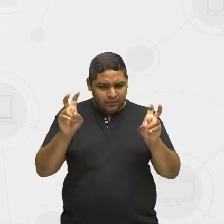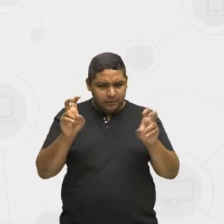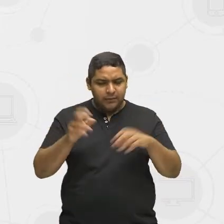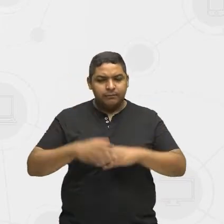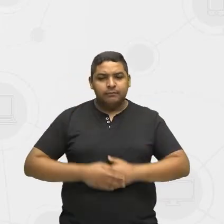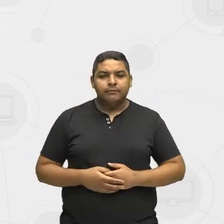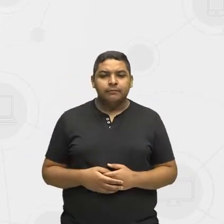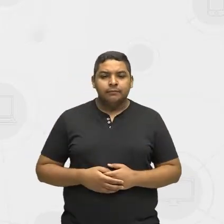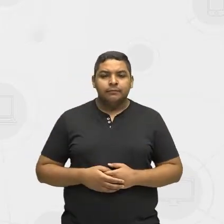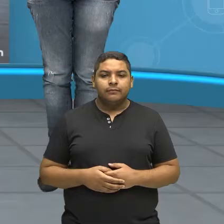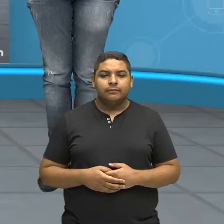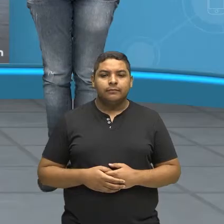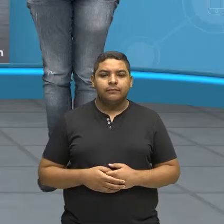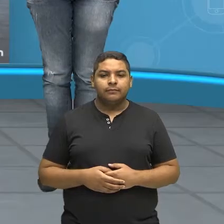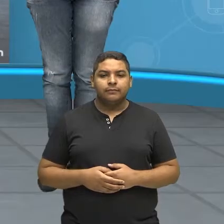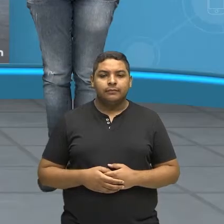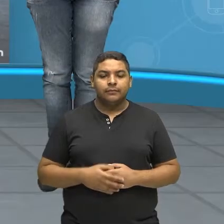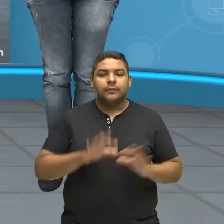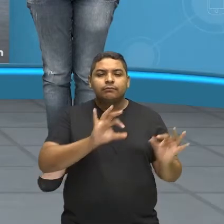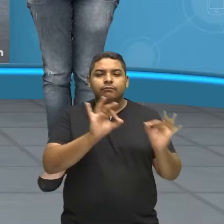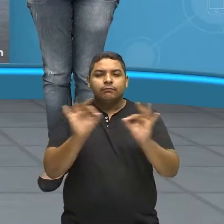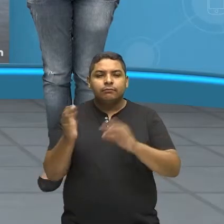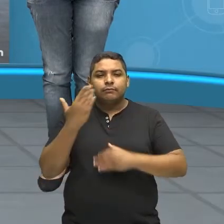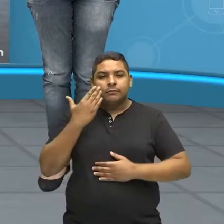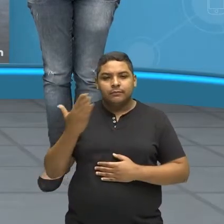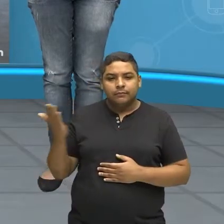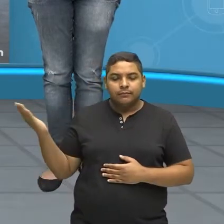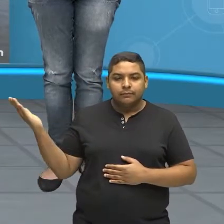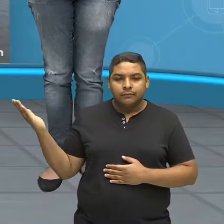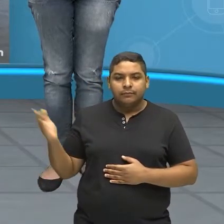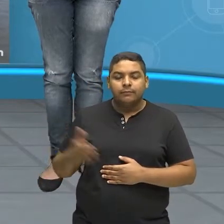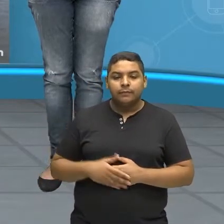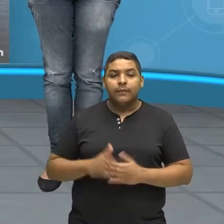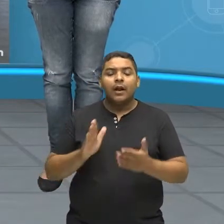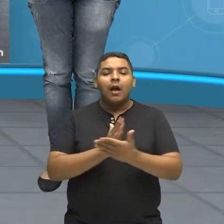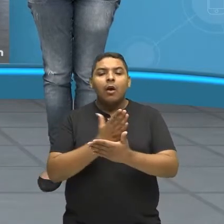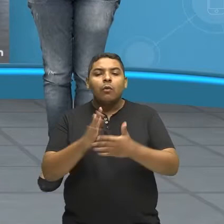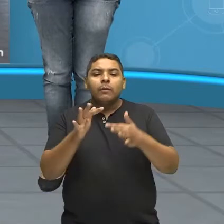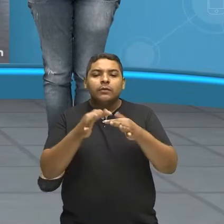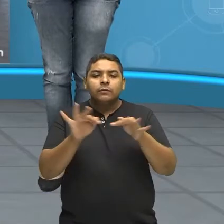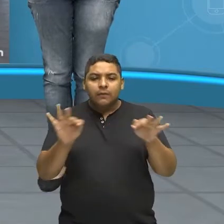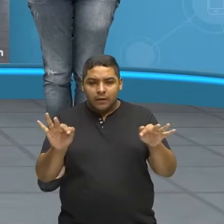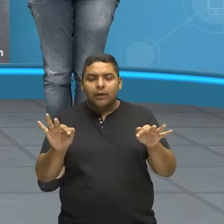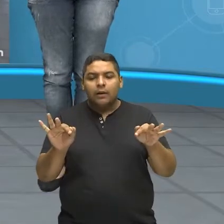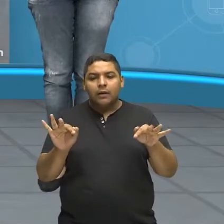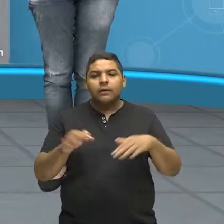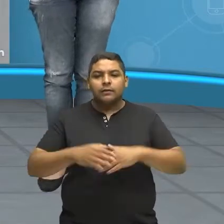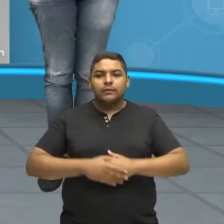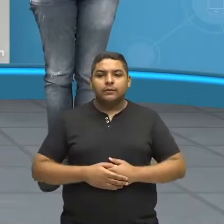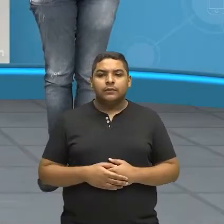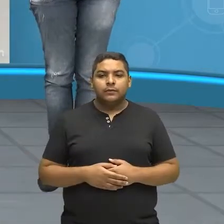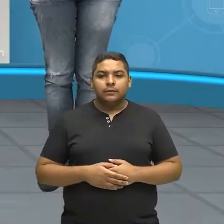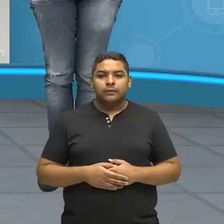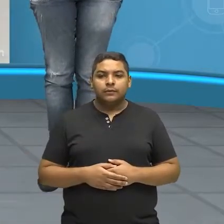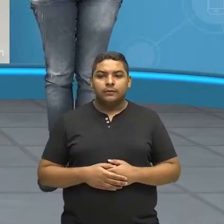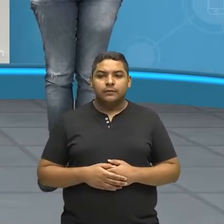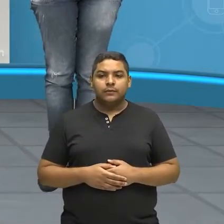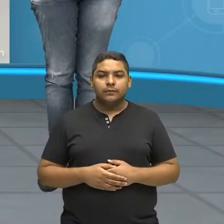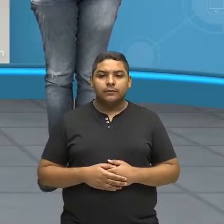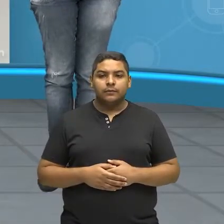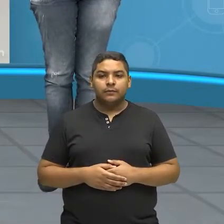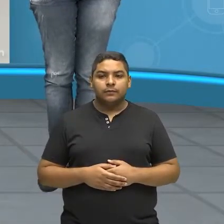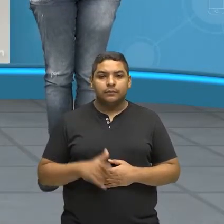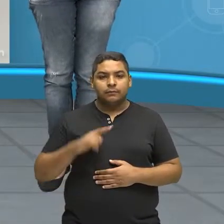Bem, vocês vão acompanhar aqui junto comigo? Nós temos algumas frases aqui, estão aparecendo aqui junto comigo, certo? I